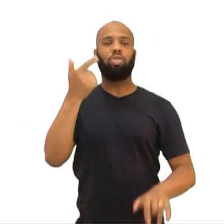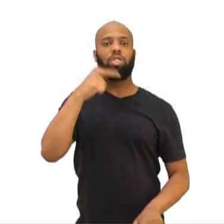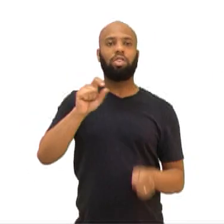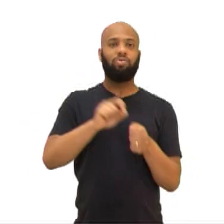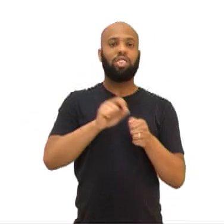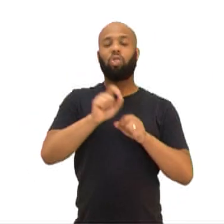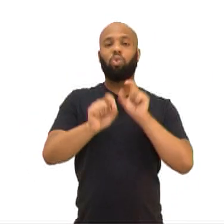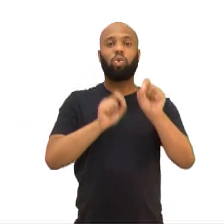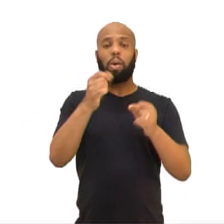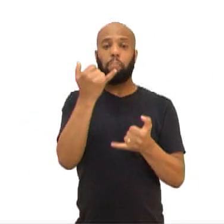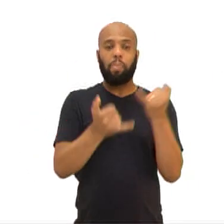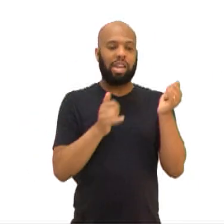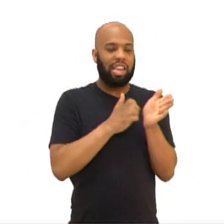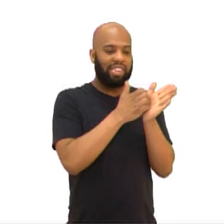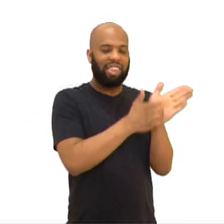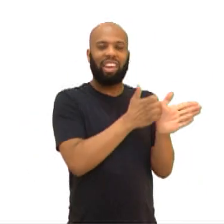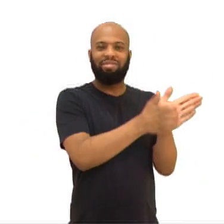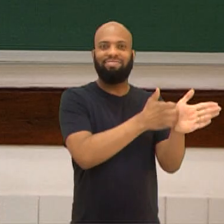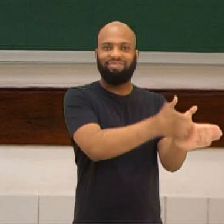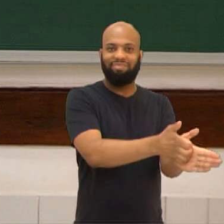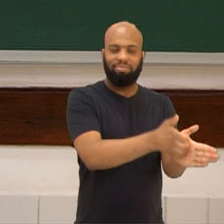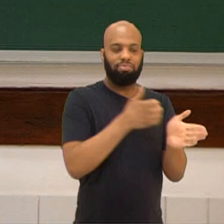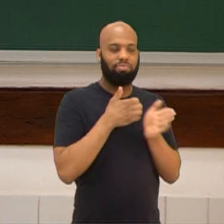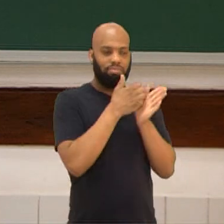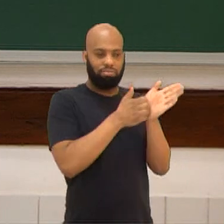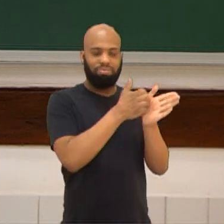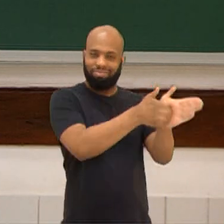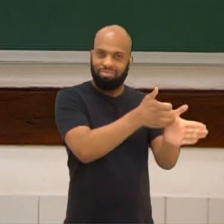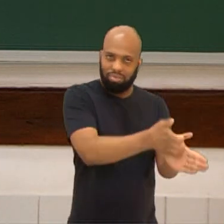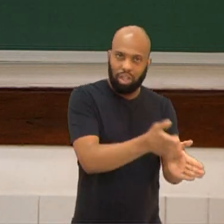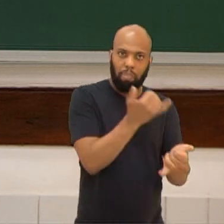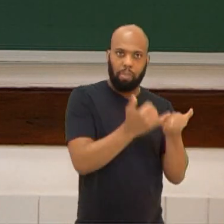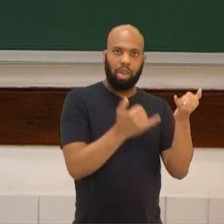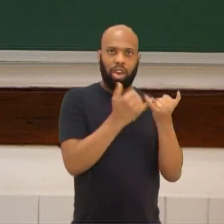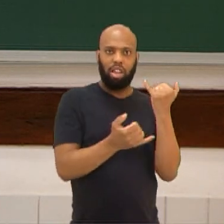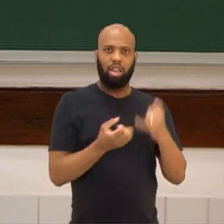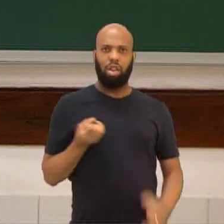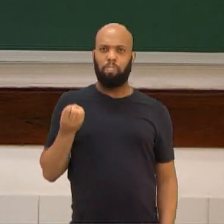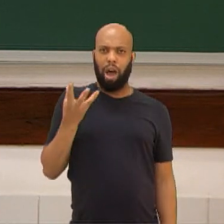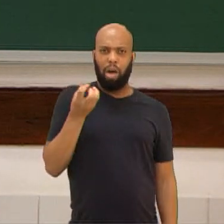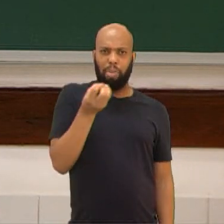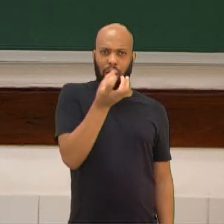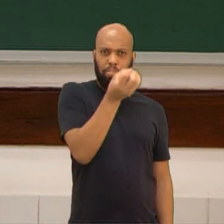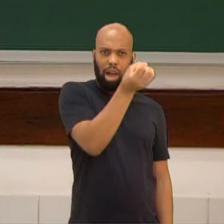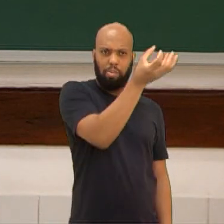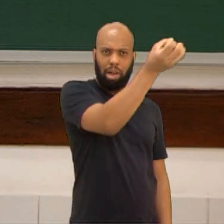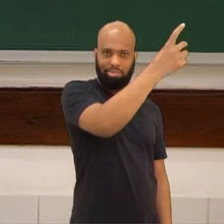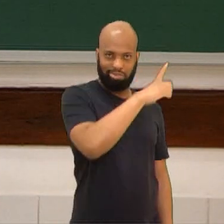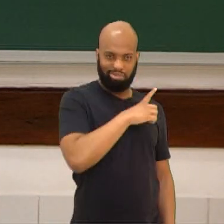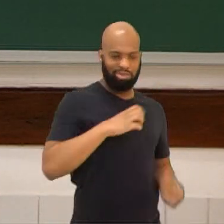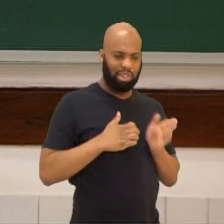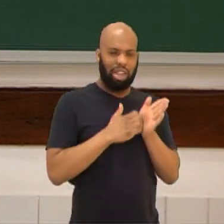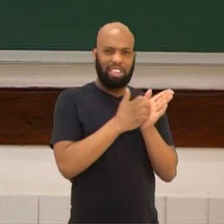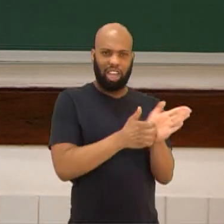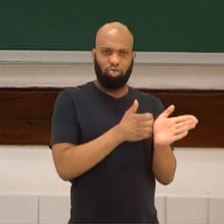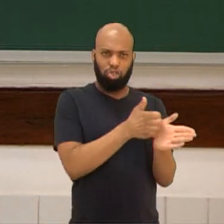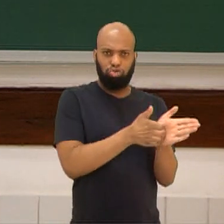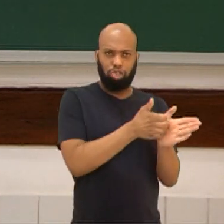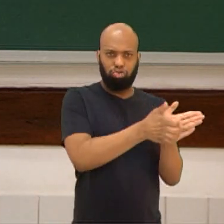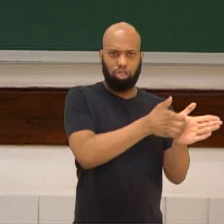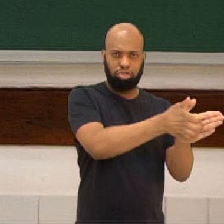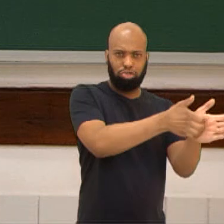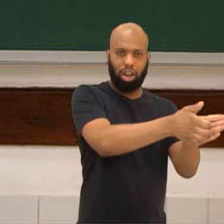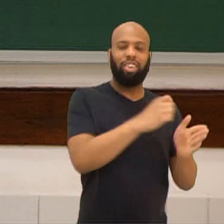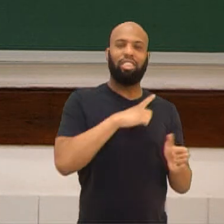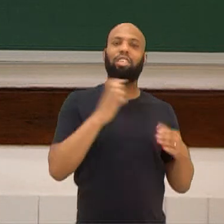barulho de um trem passando. Aquele trem antigo, aquele trem grandão, cheio de engrenagem, você tem aqueles